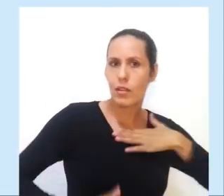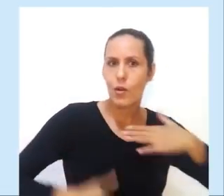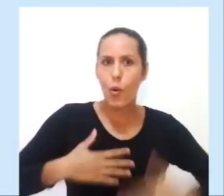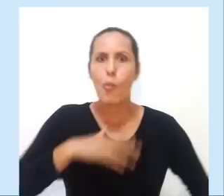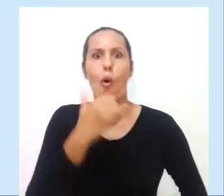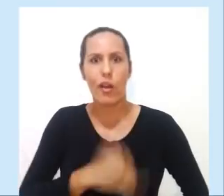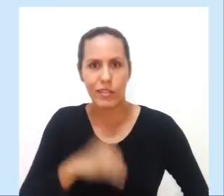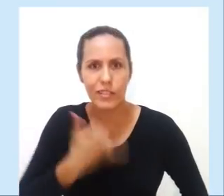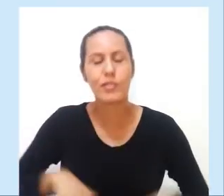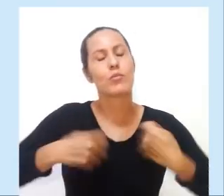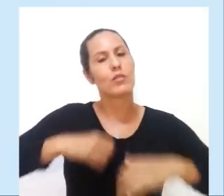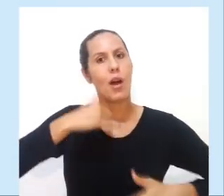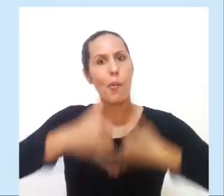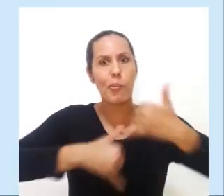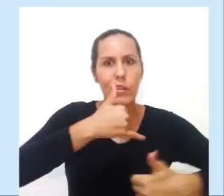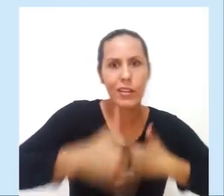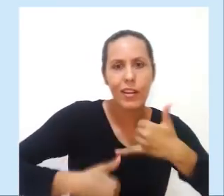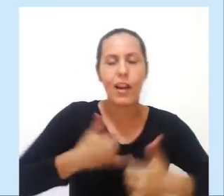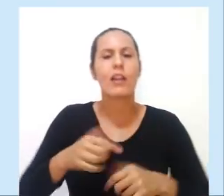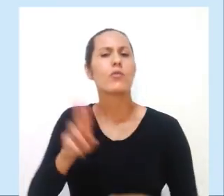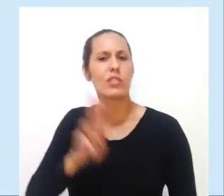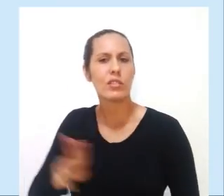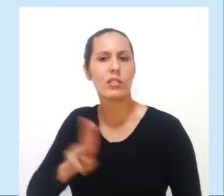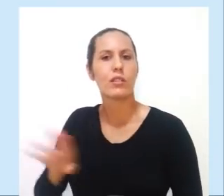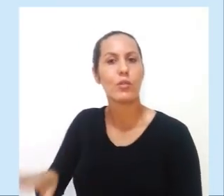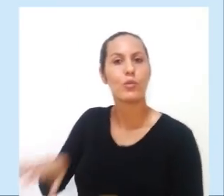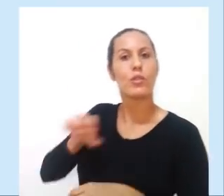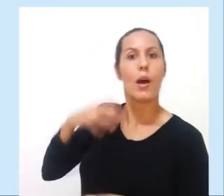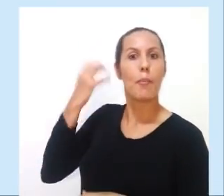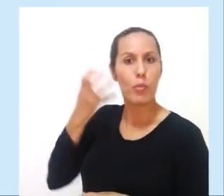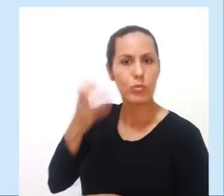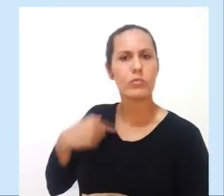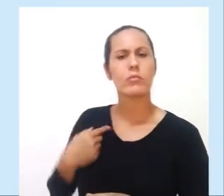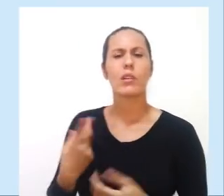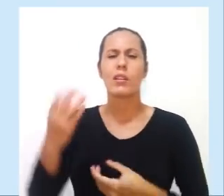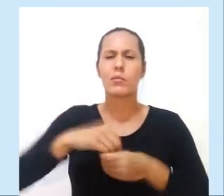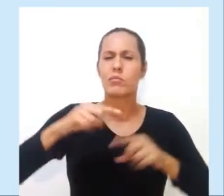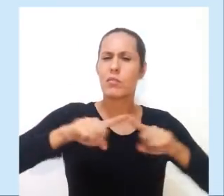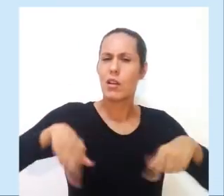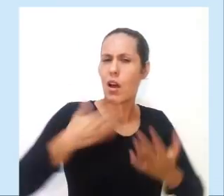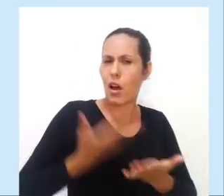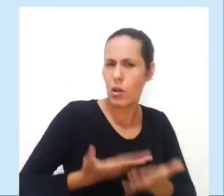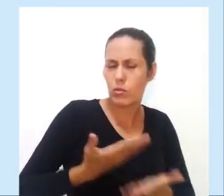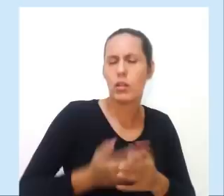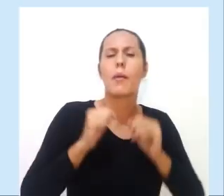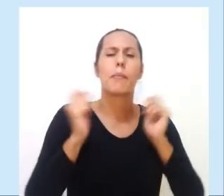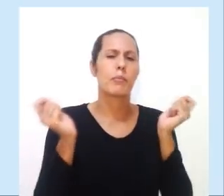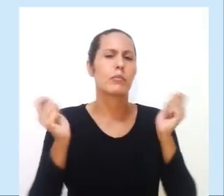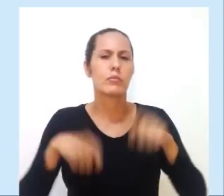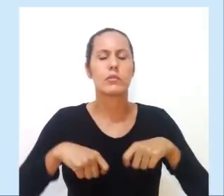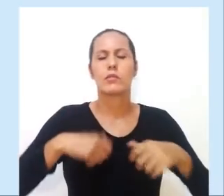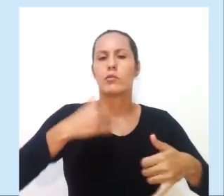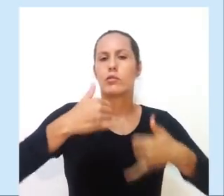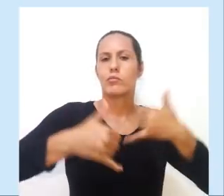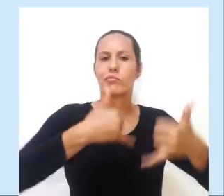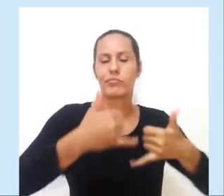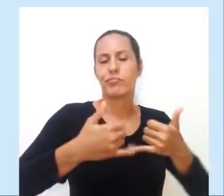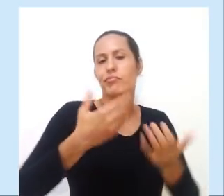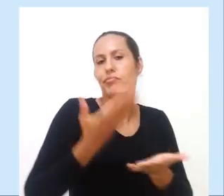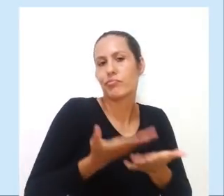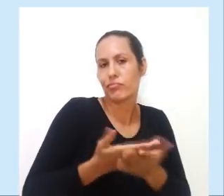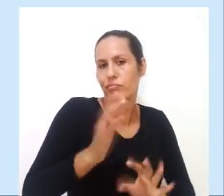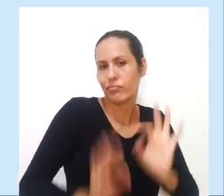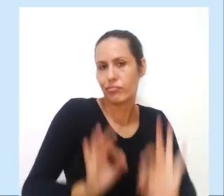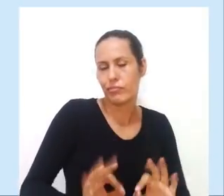aí utiliza-se essa energia aí com música, né? Dá para até se trabalhar com música em sala de aula e